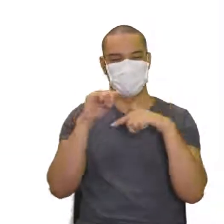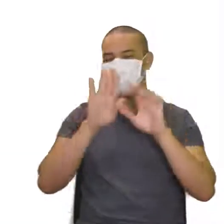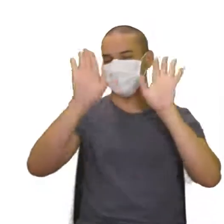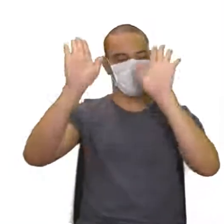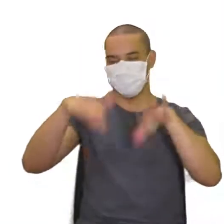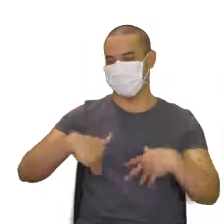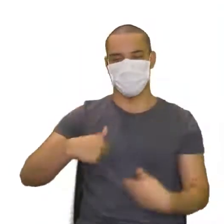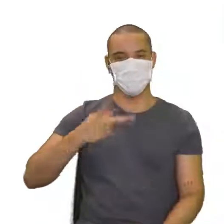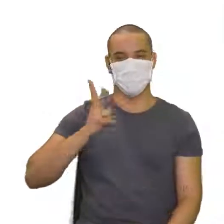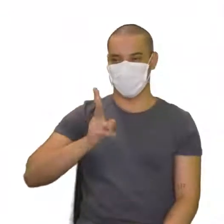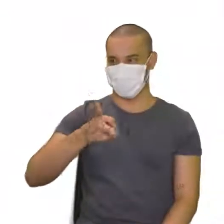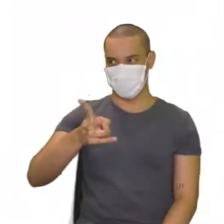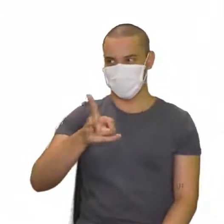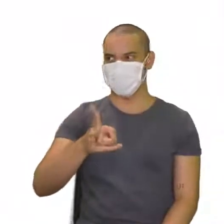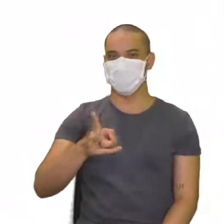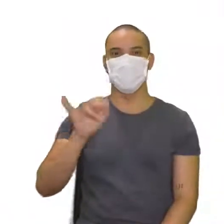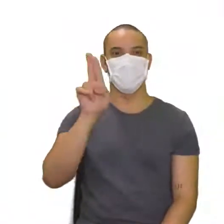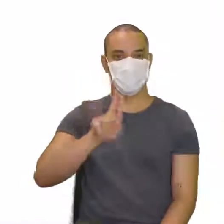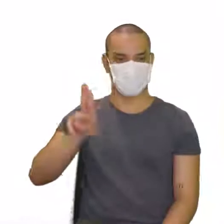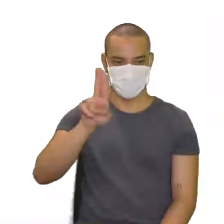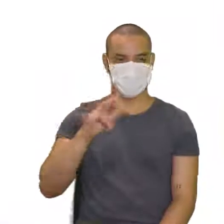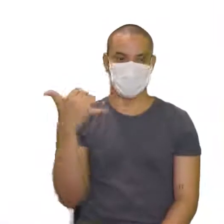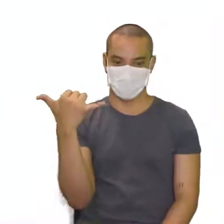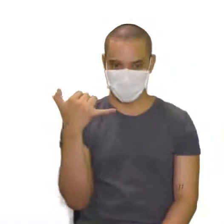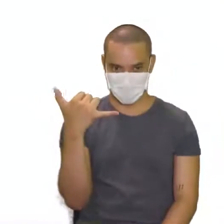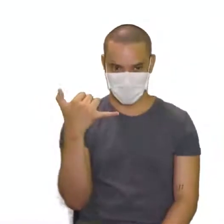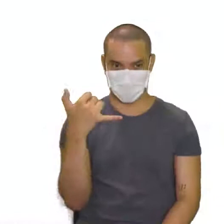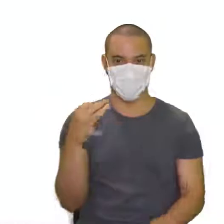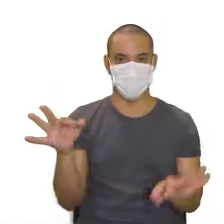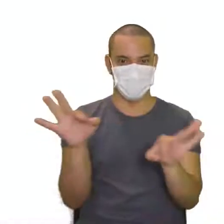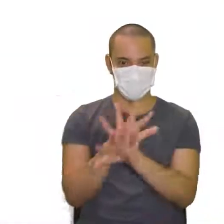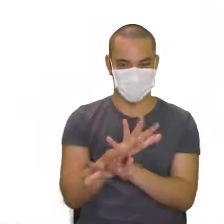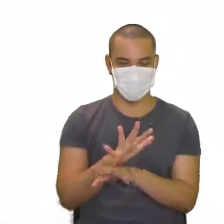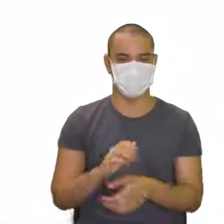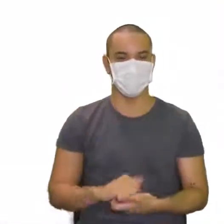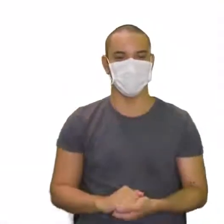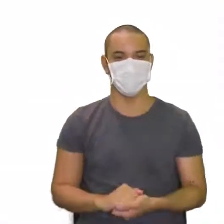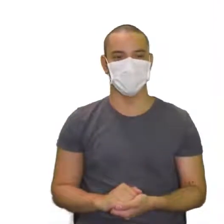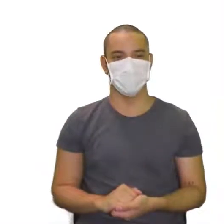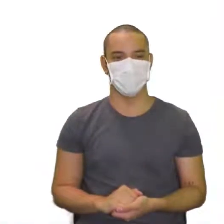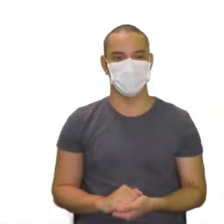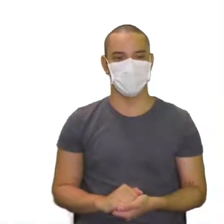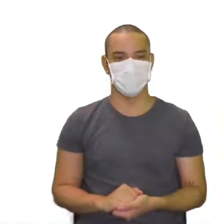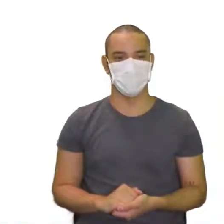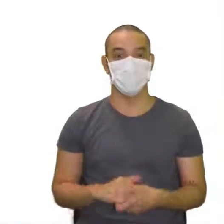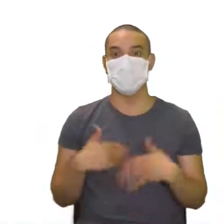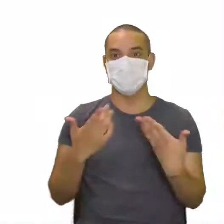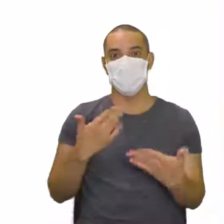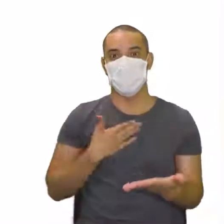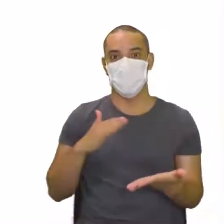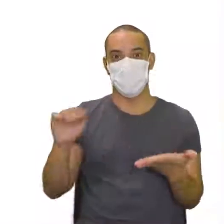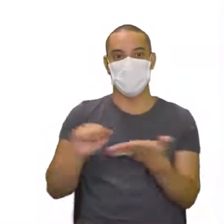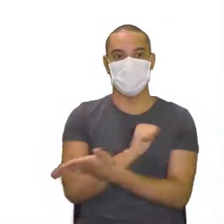Mas vamos continuar assim mesmo. Deixa eu pegar a caneta aqui. Pronto. Meu apagador sumiu, pessoal. Vamos lá, olha só.